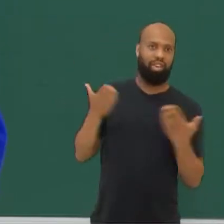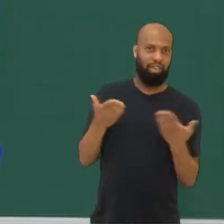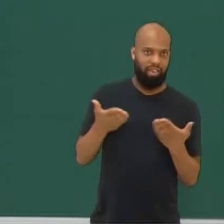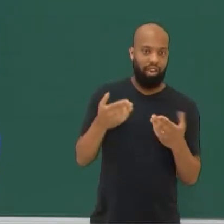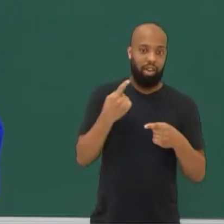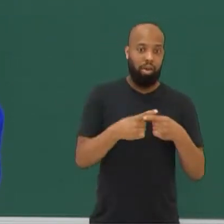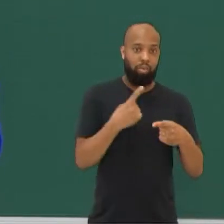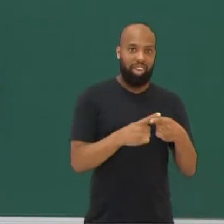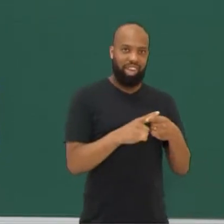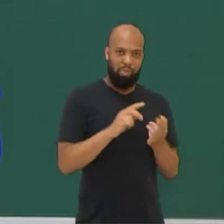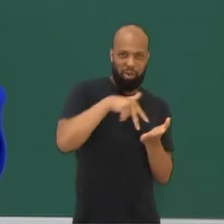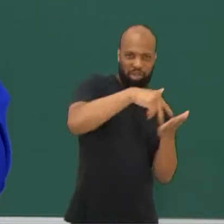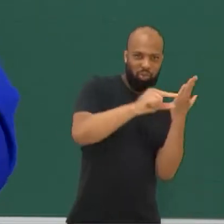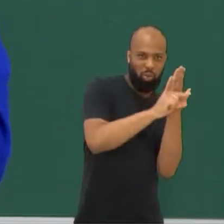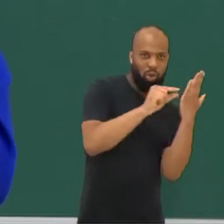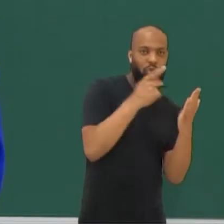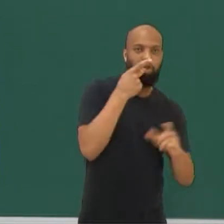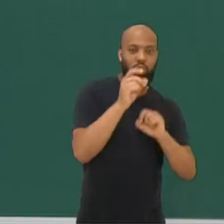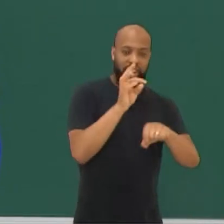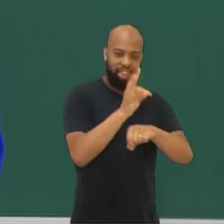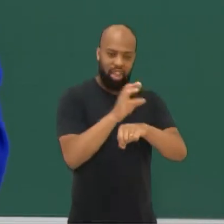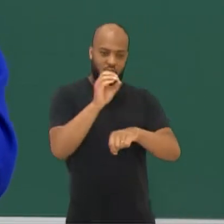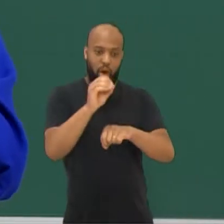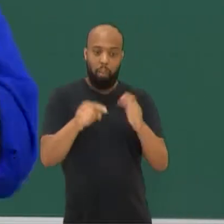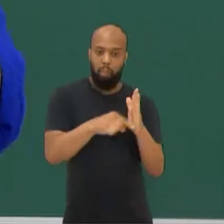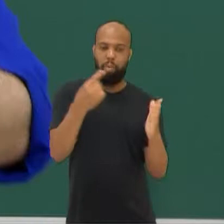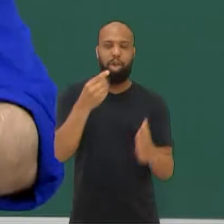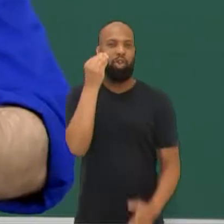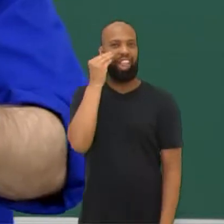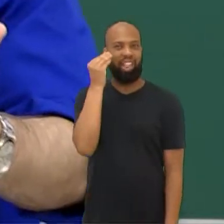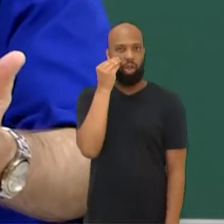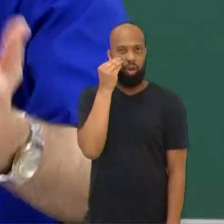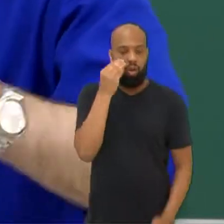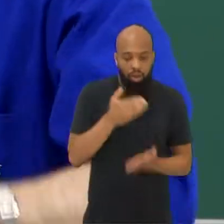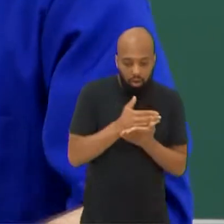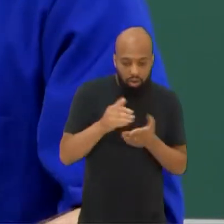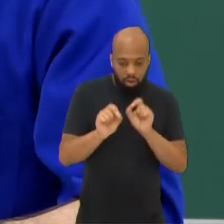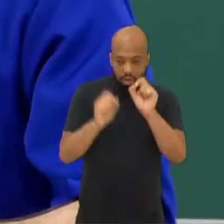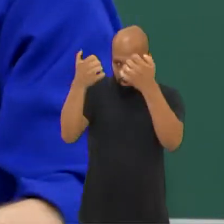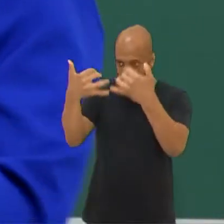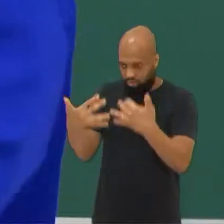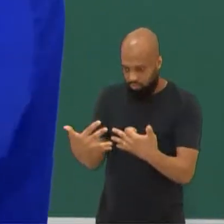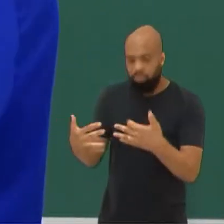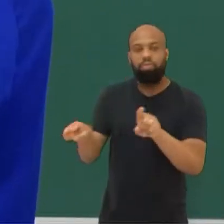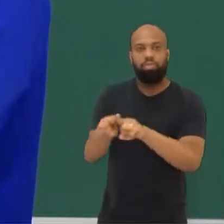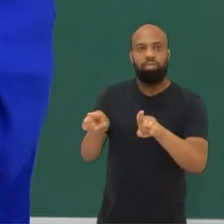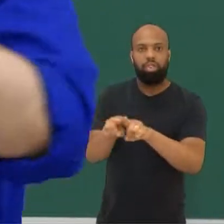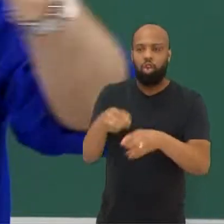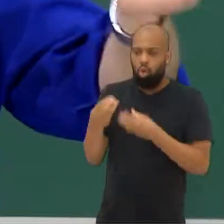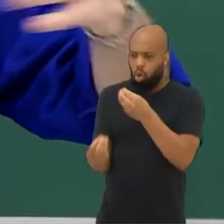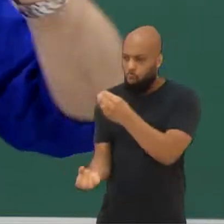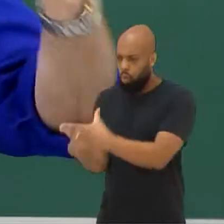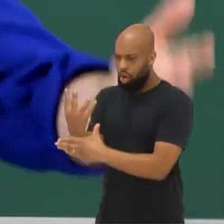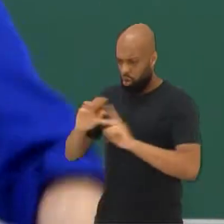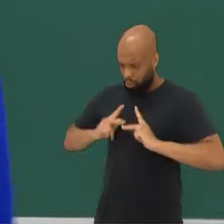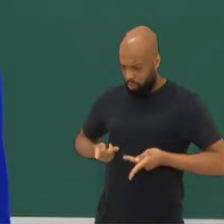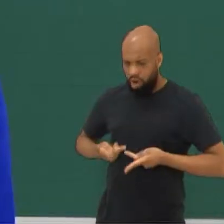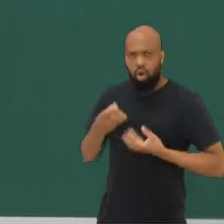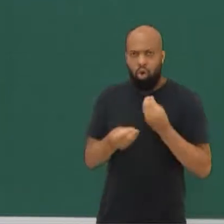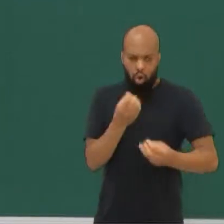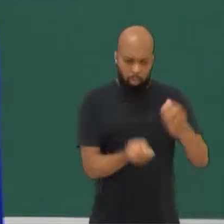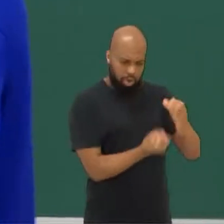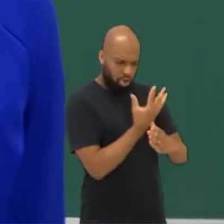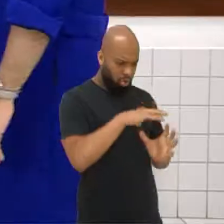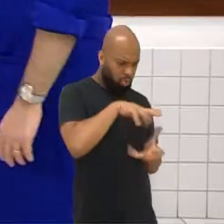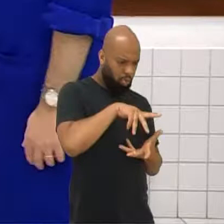o estado teológico foi a nossa primeira tentativa de atribuir uma explicação para o surgimento do homem, do mundo e de todas